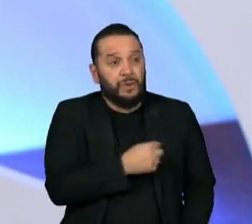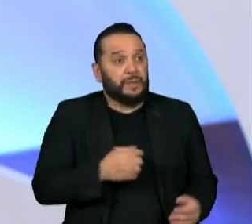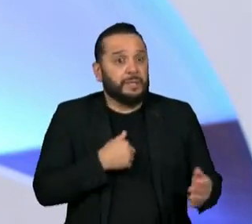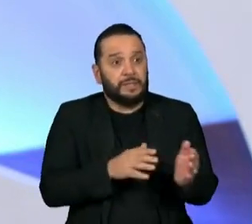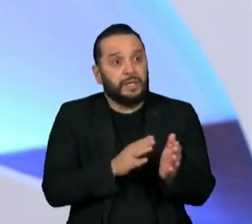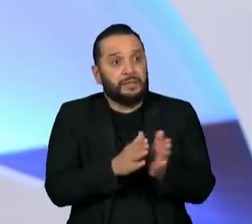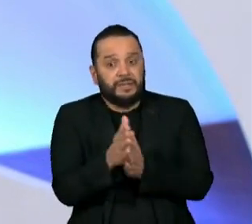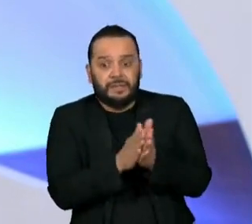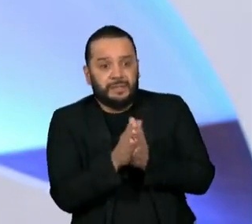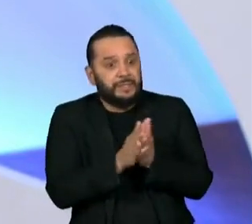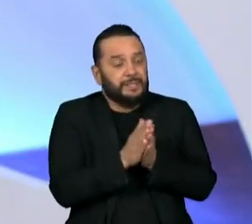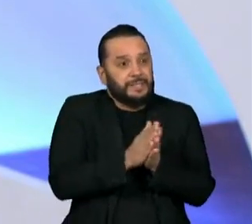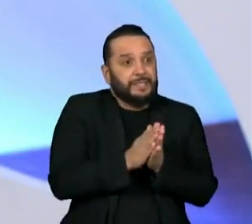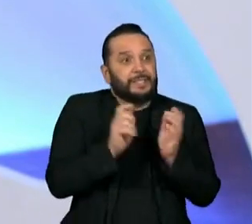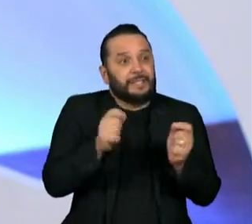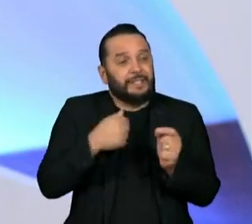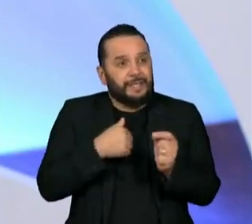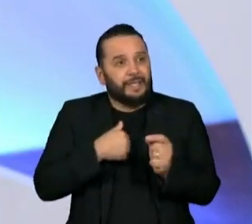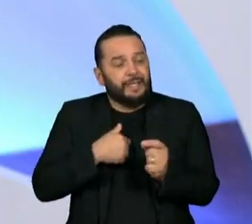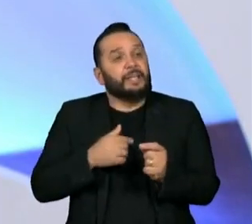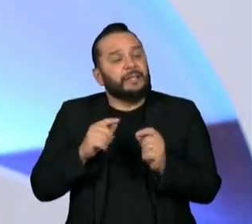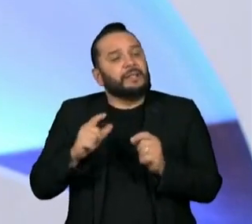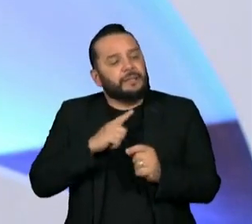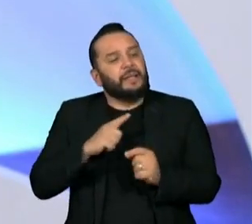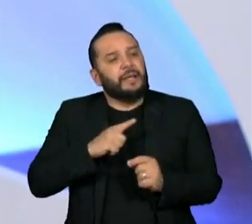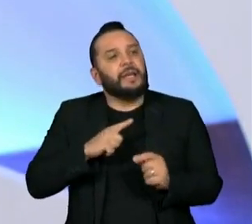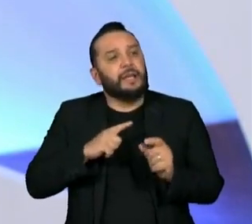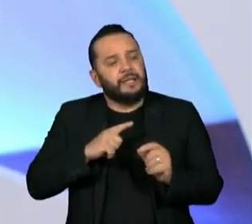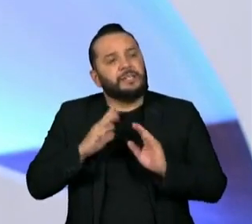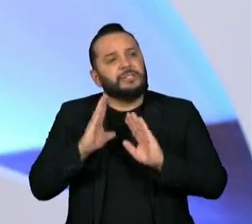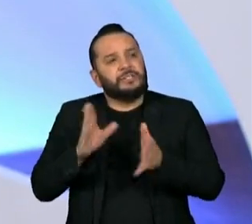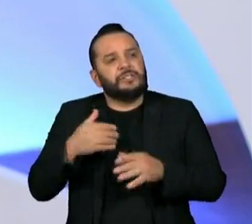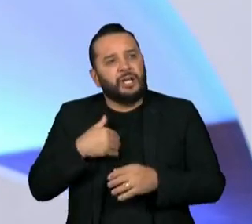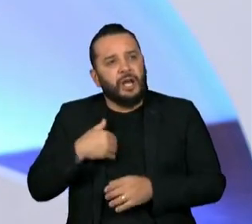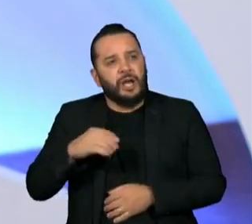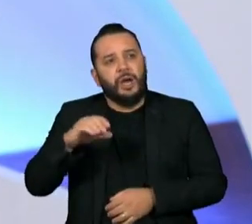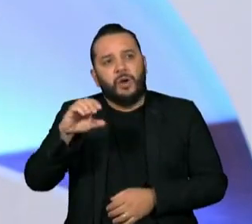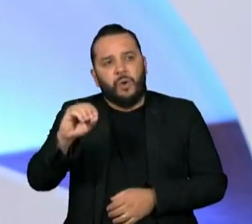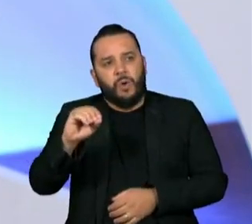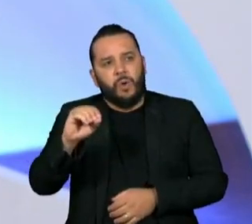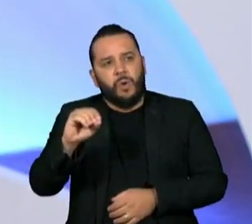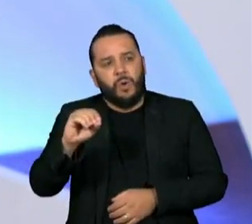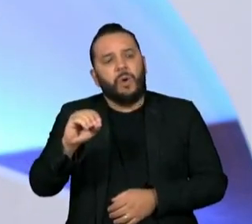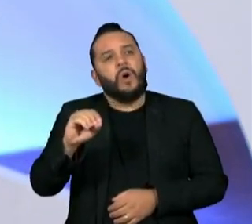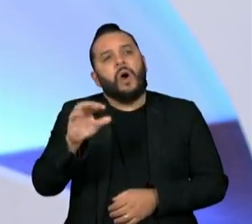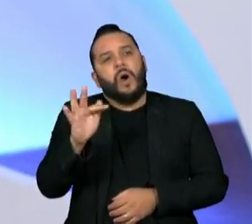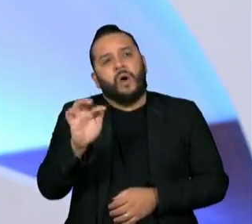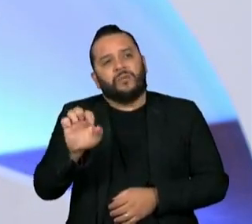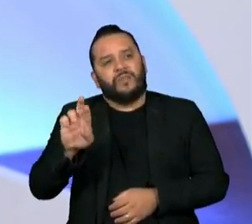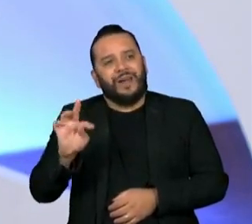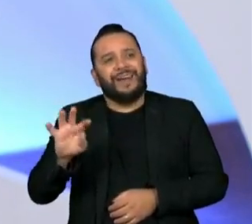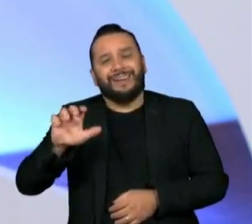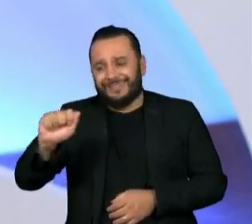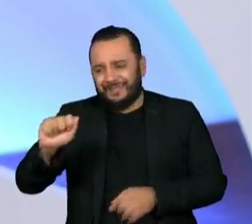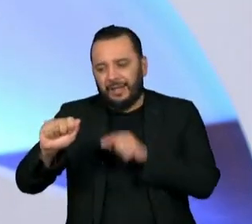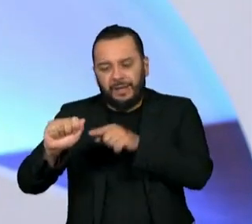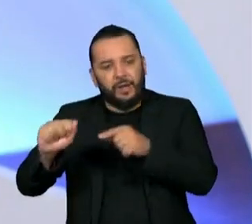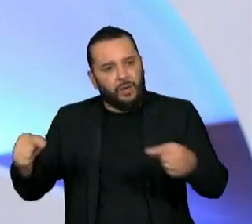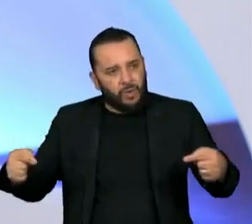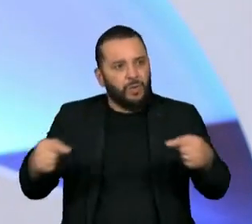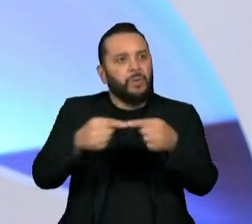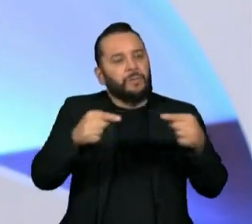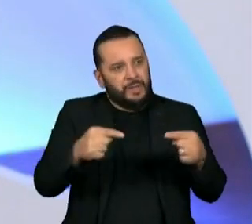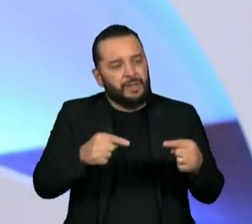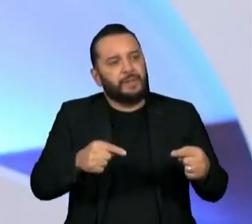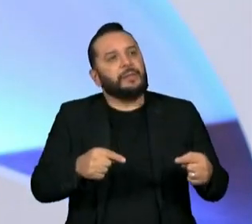frustrada de que a oferta sempre estará lá para responder aos estímulos de semana quando oferta não o